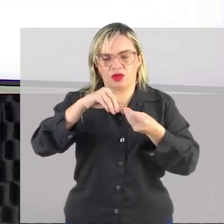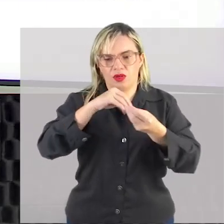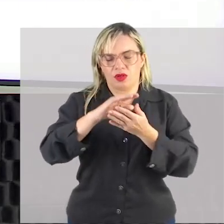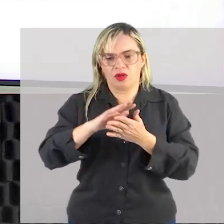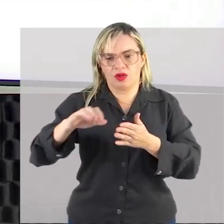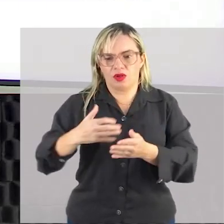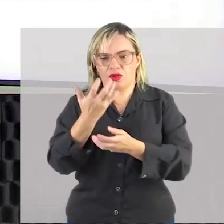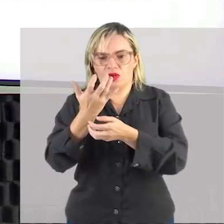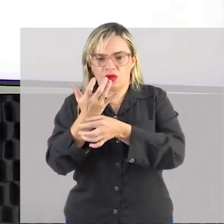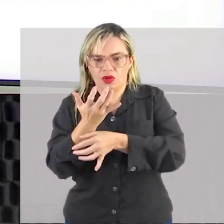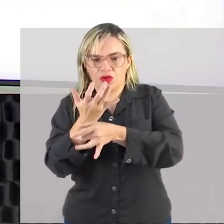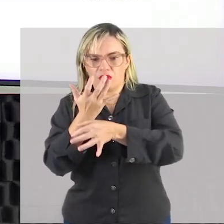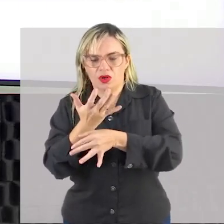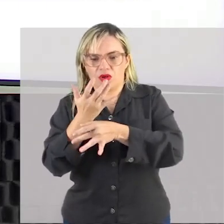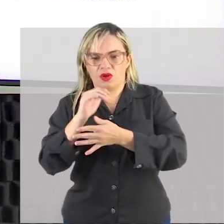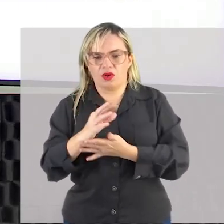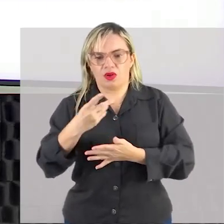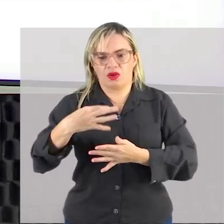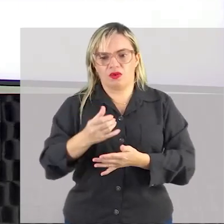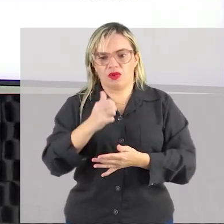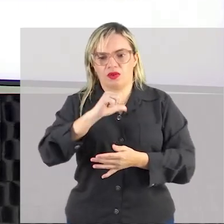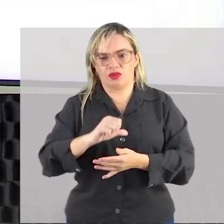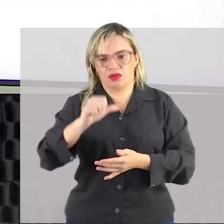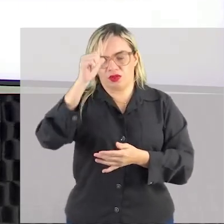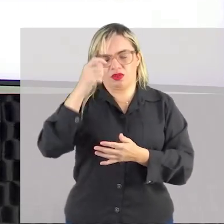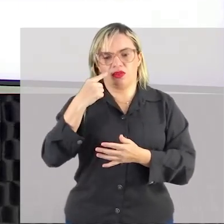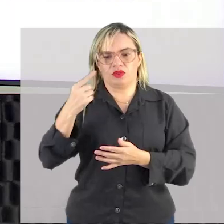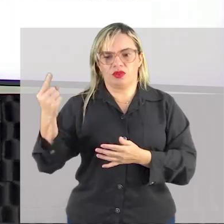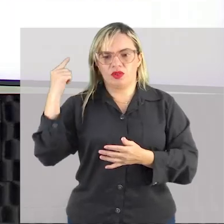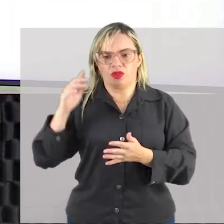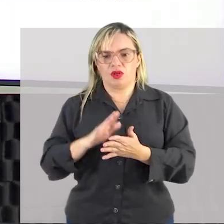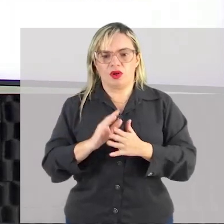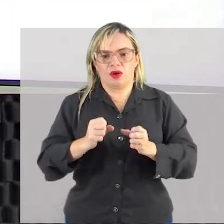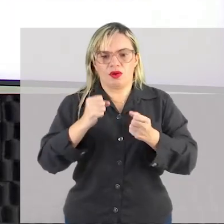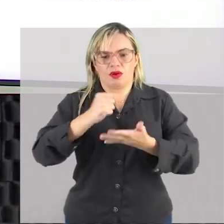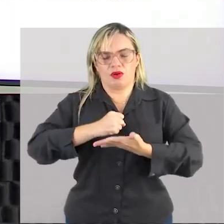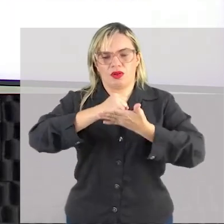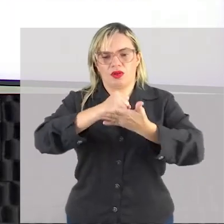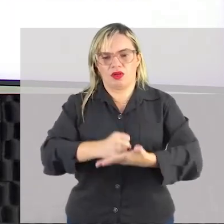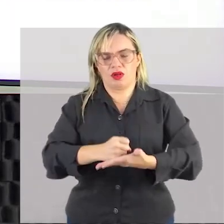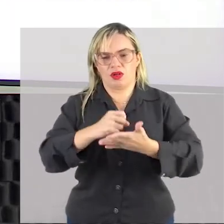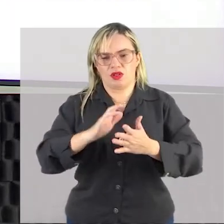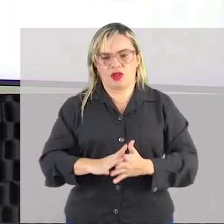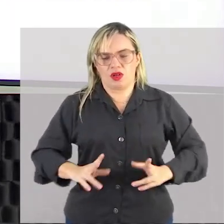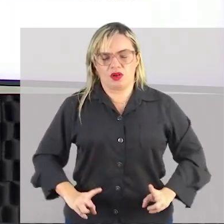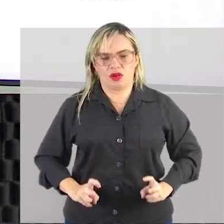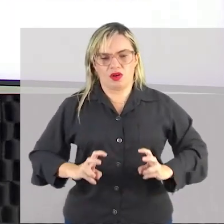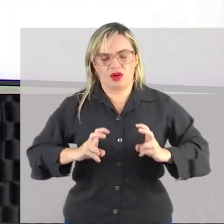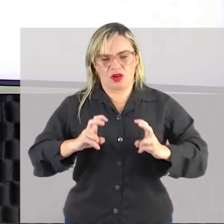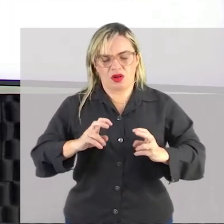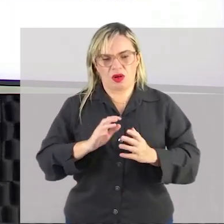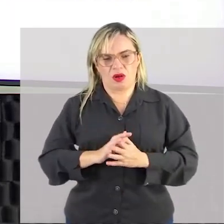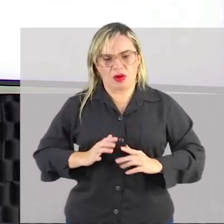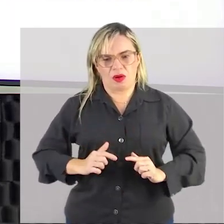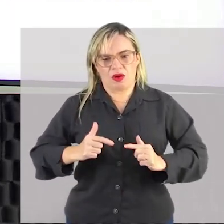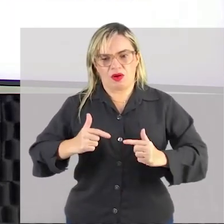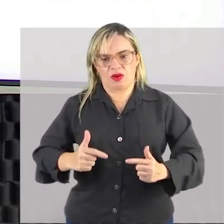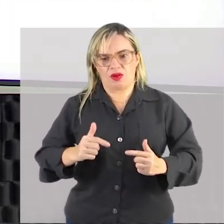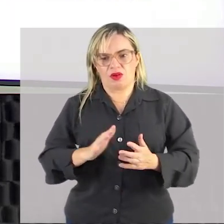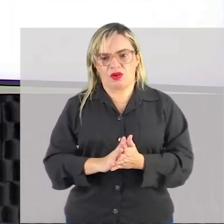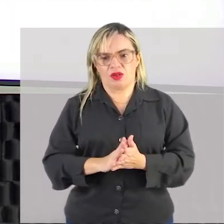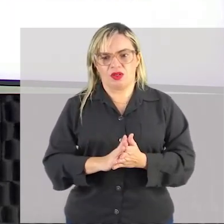ou alçafrão da Índia, aparentemente pode ajudar a combater vários tipos de câncer, o mal de Parkinson e o